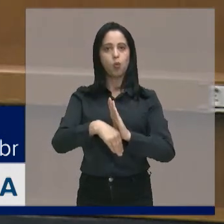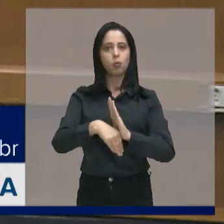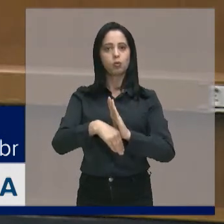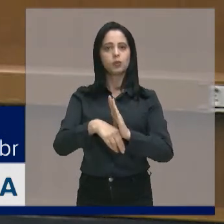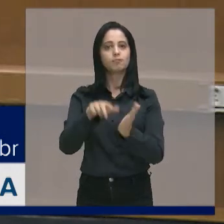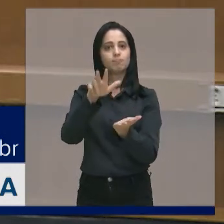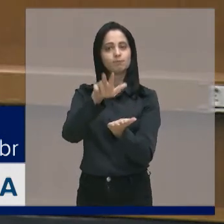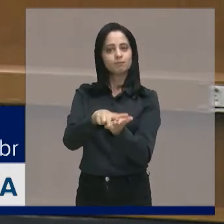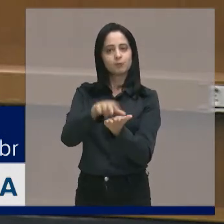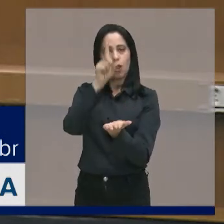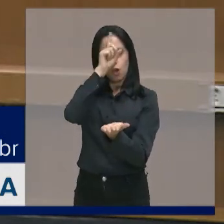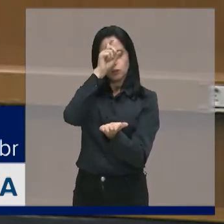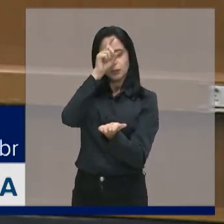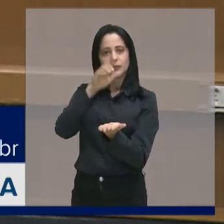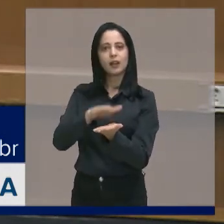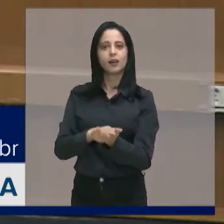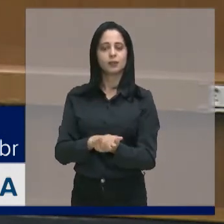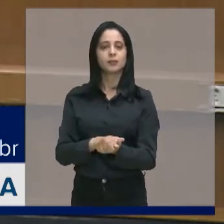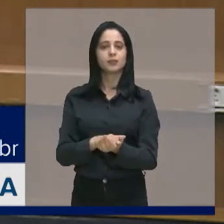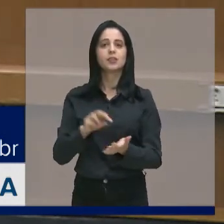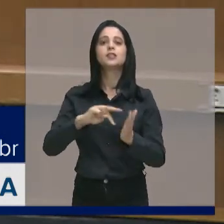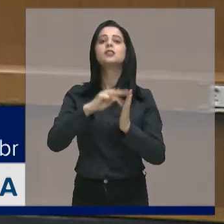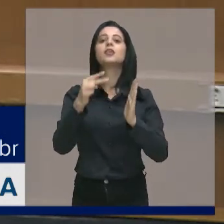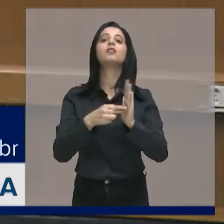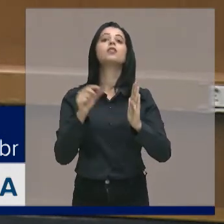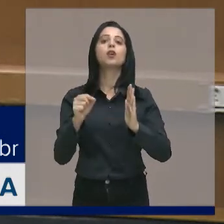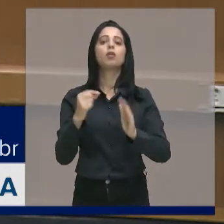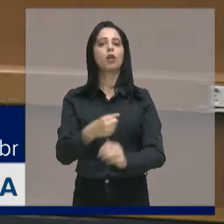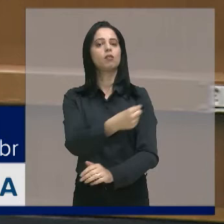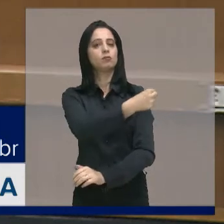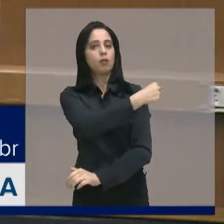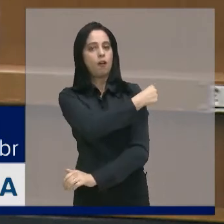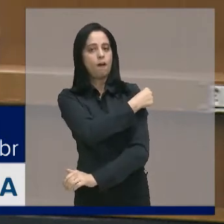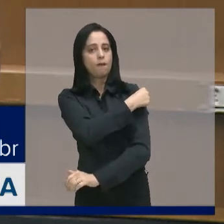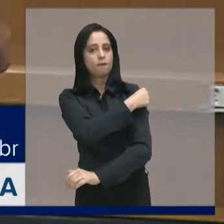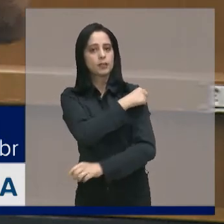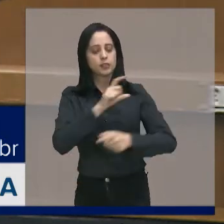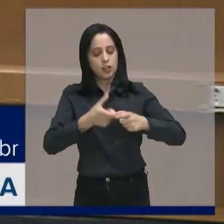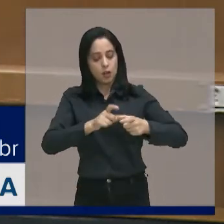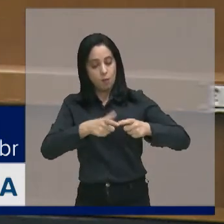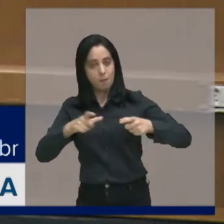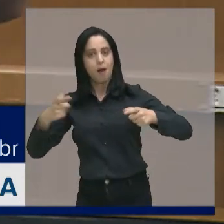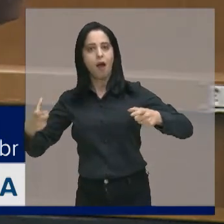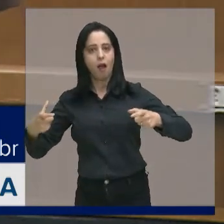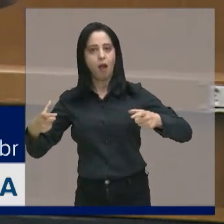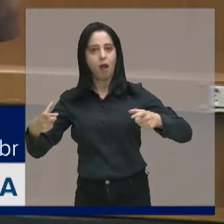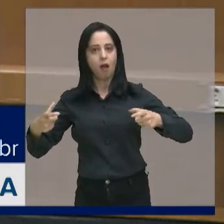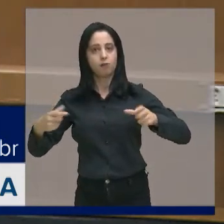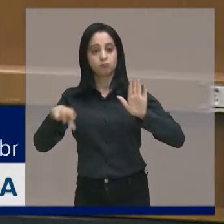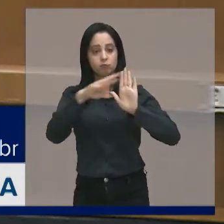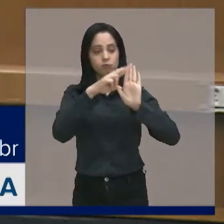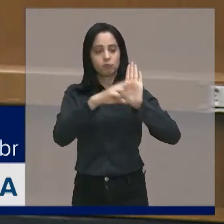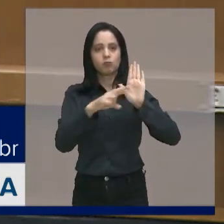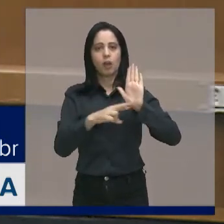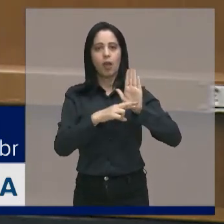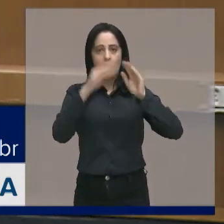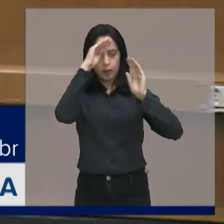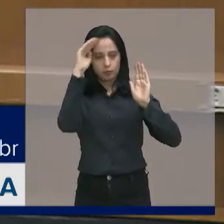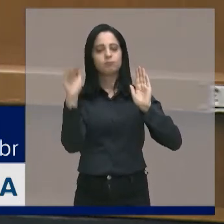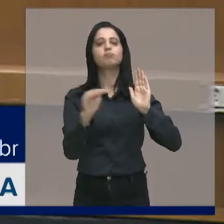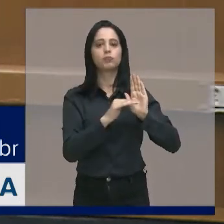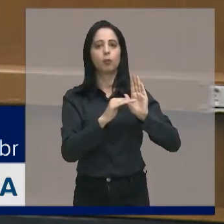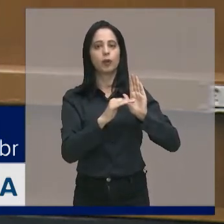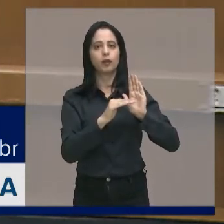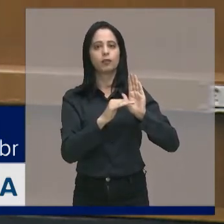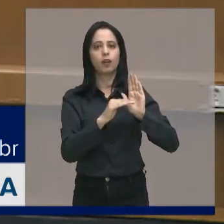leito, mostrando que realmente, conforme a vacinação avança, os protocolos são cuidadosamente mantidos, e